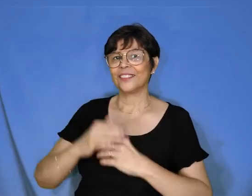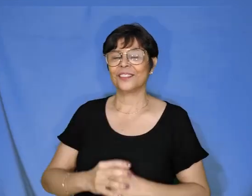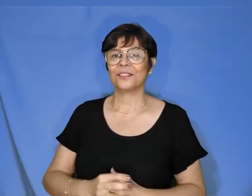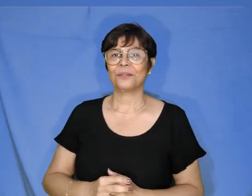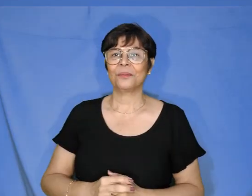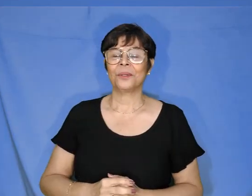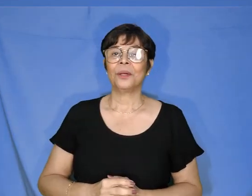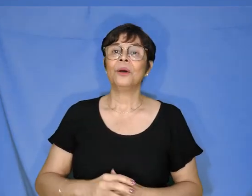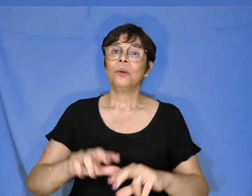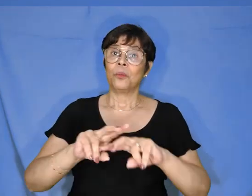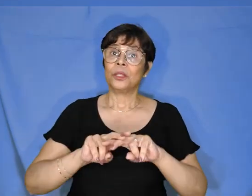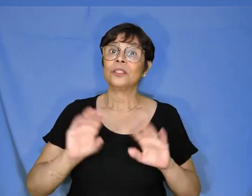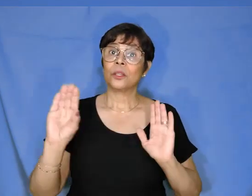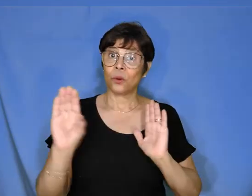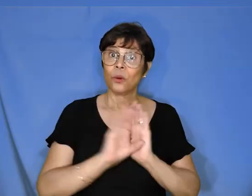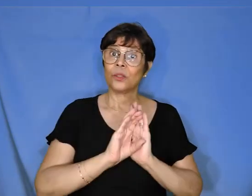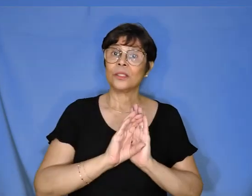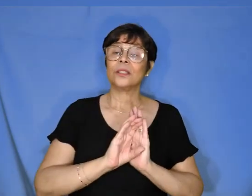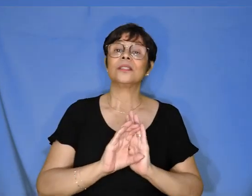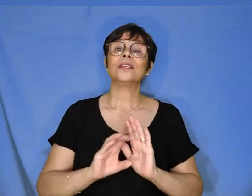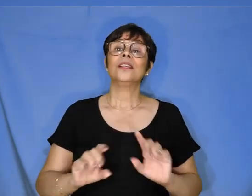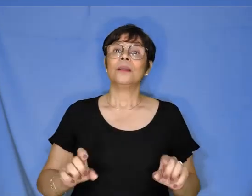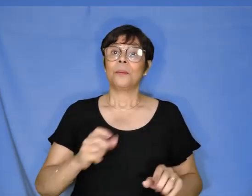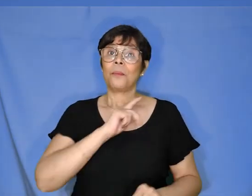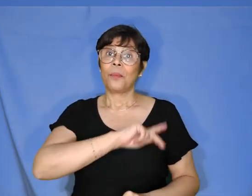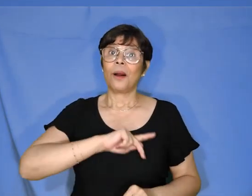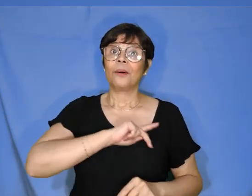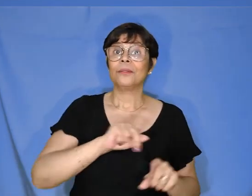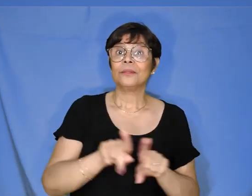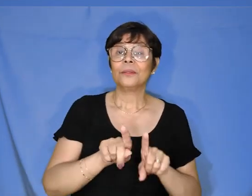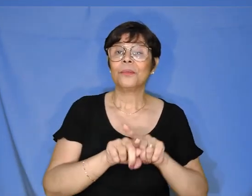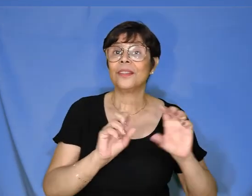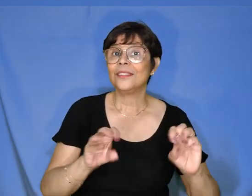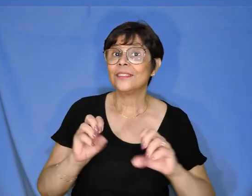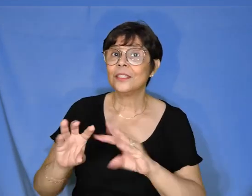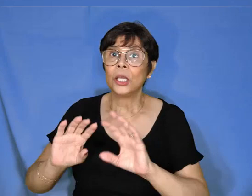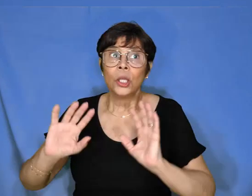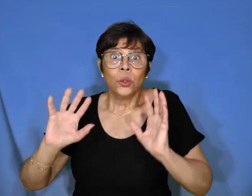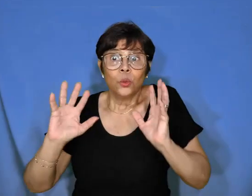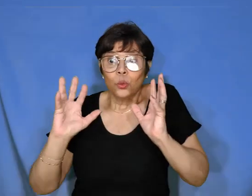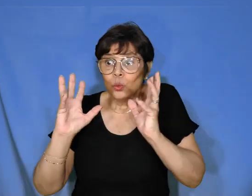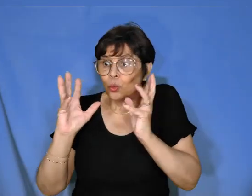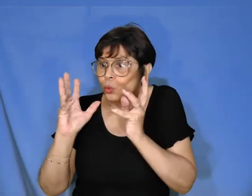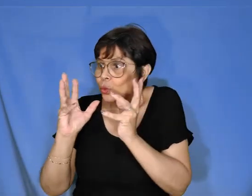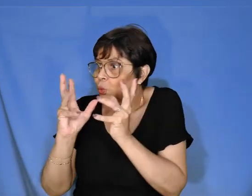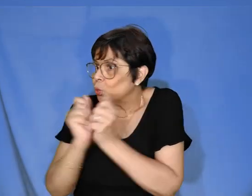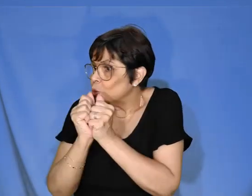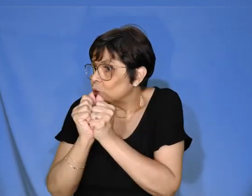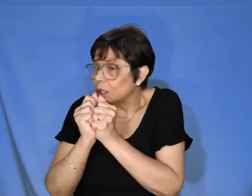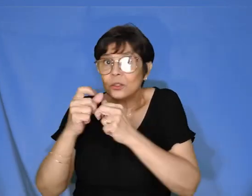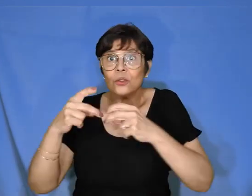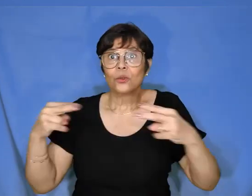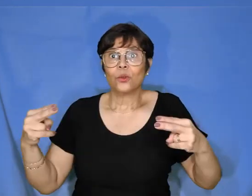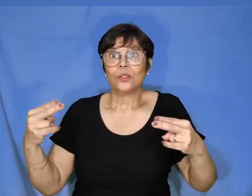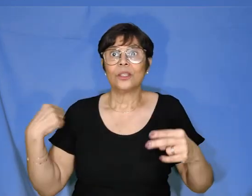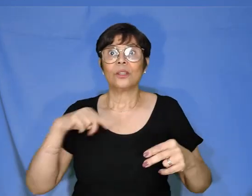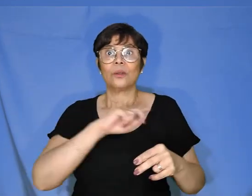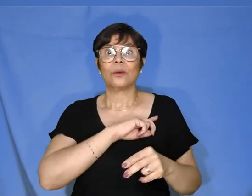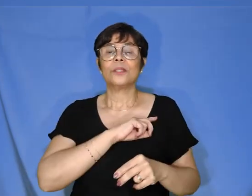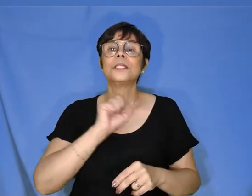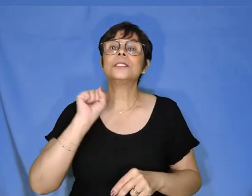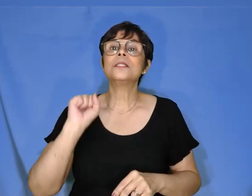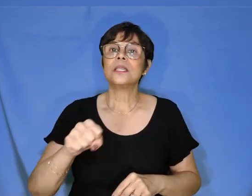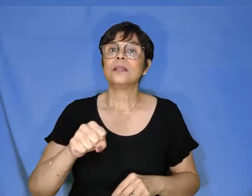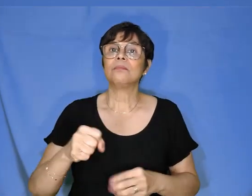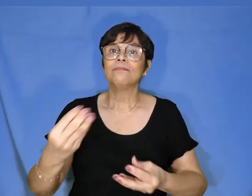dele aos Tessalonicenses, em tudo dai graças. É interessante que aqui ele fala sempre, e lá